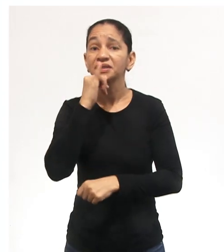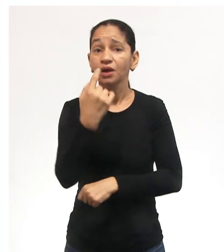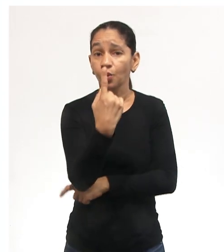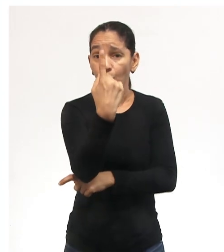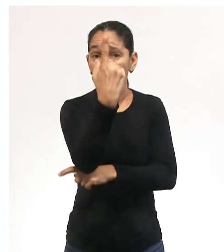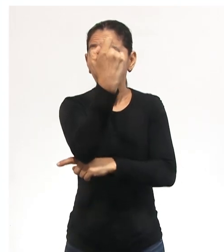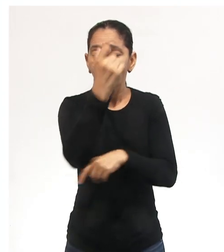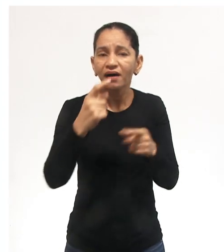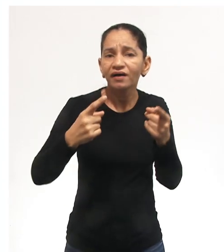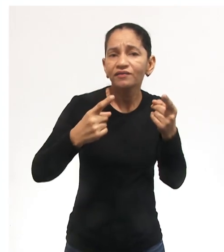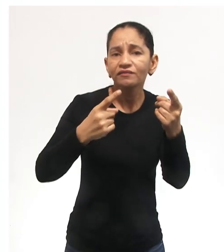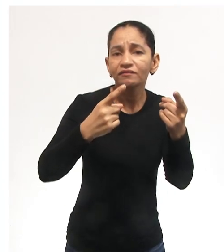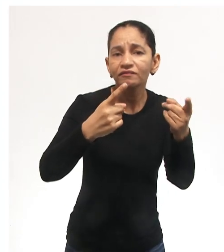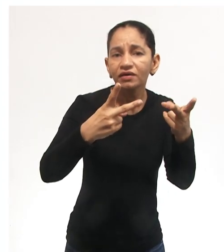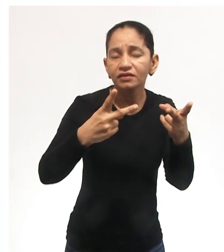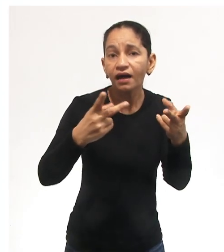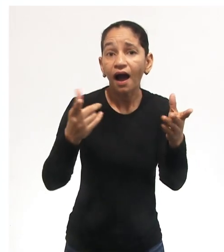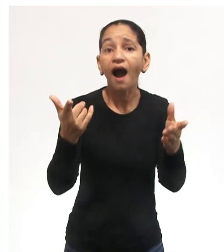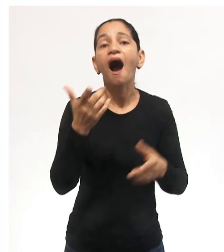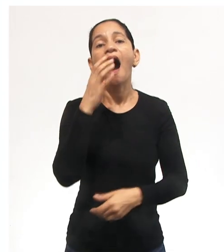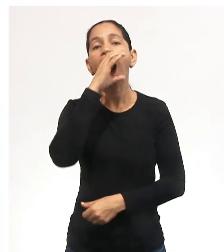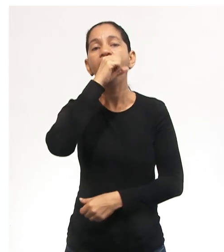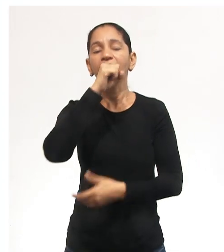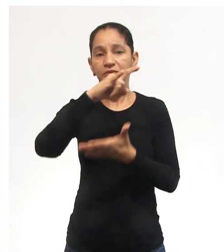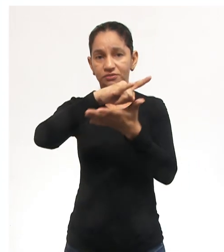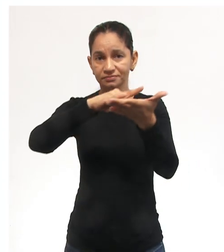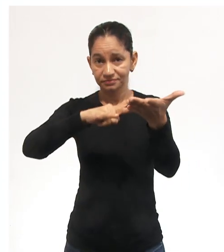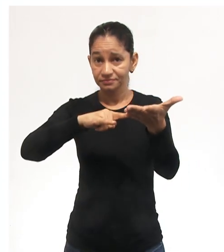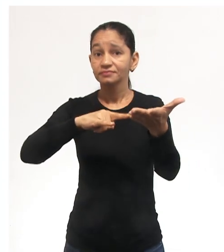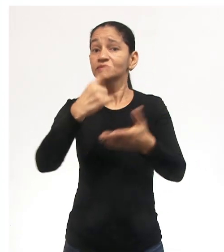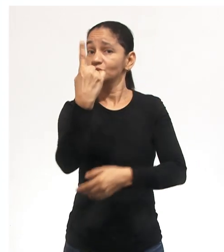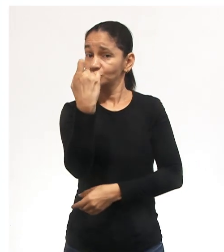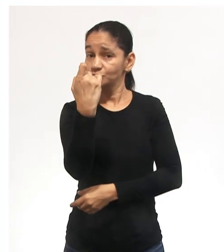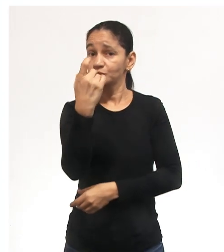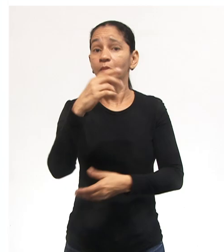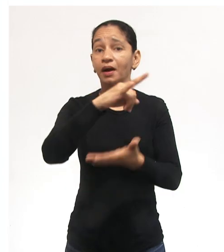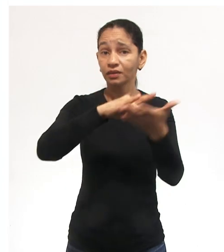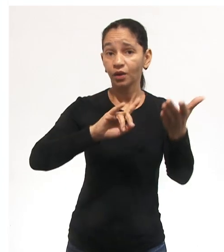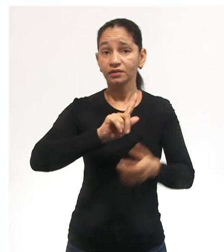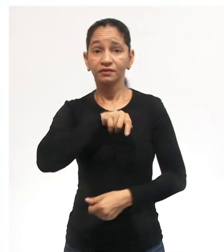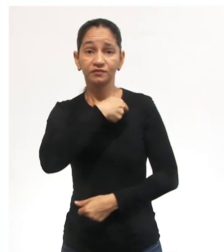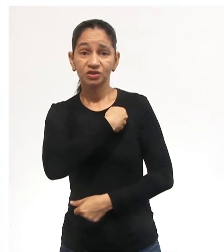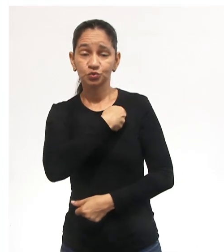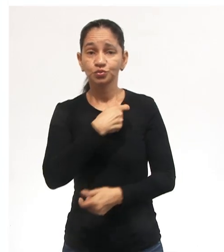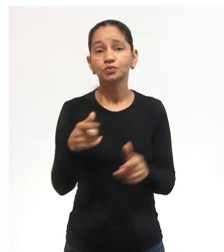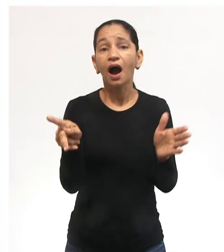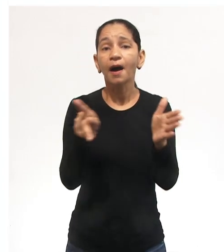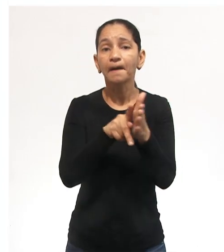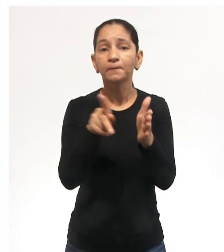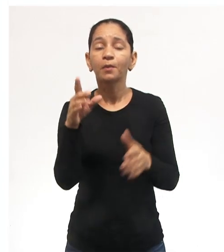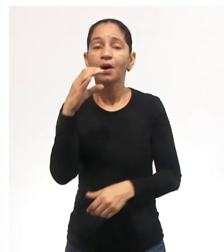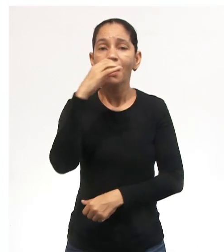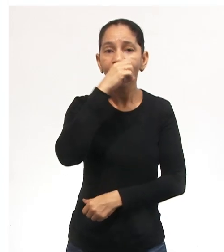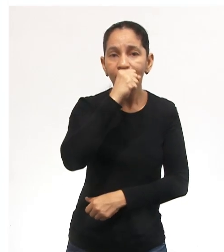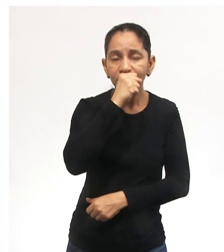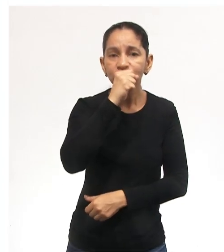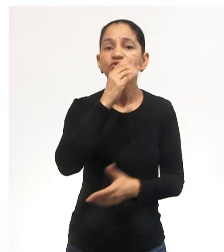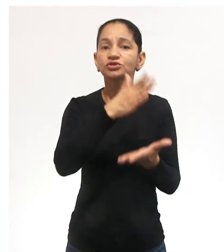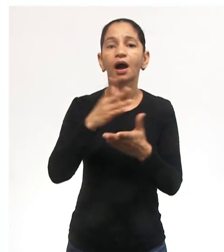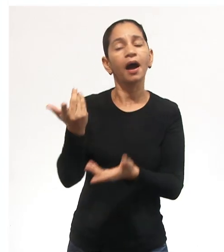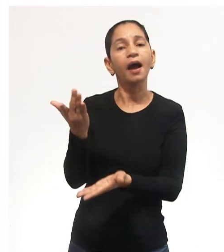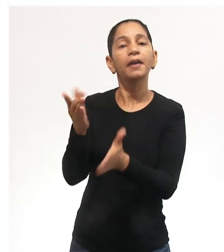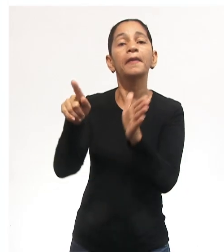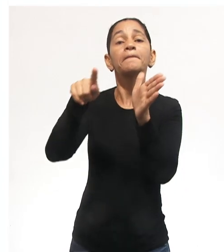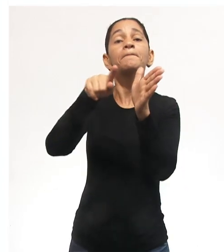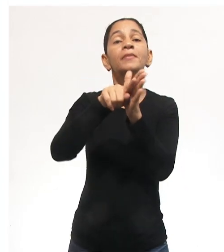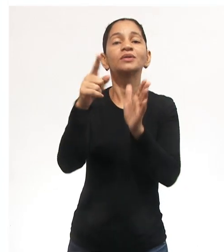é feita, o sistema gera a nota fiscal e já atualiza o financeiro. Gera a nota fiscal, já dá a baixa lá,